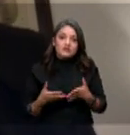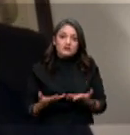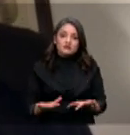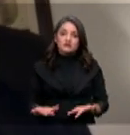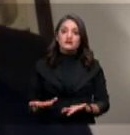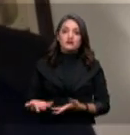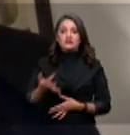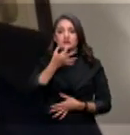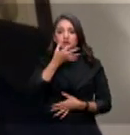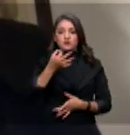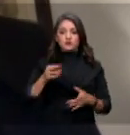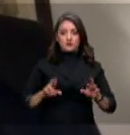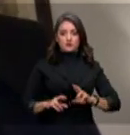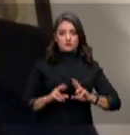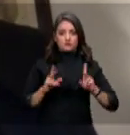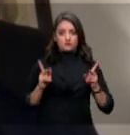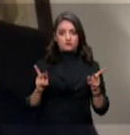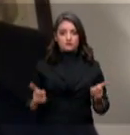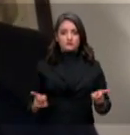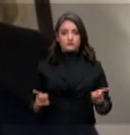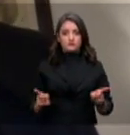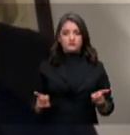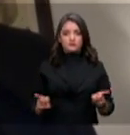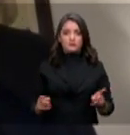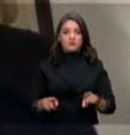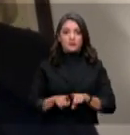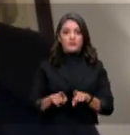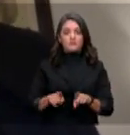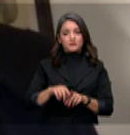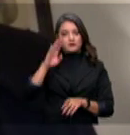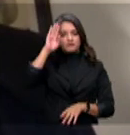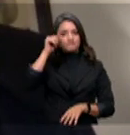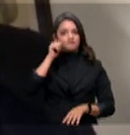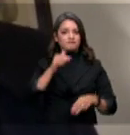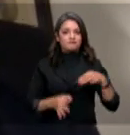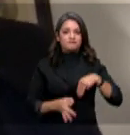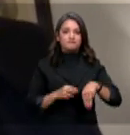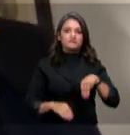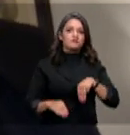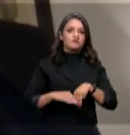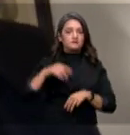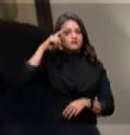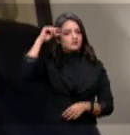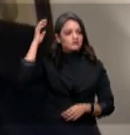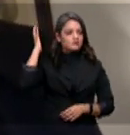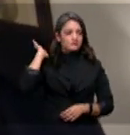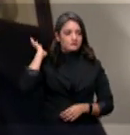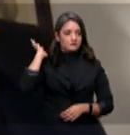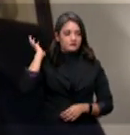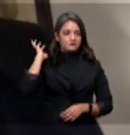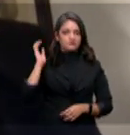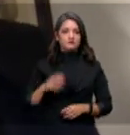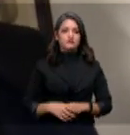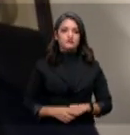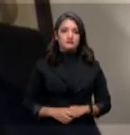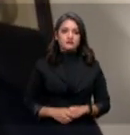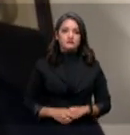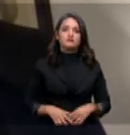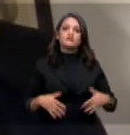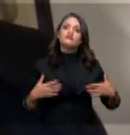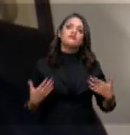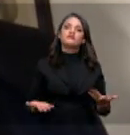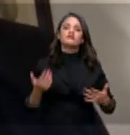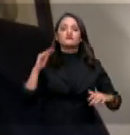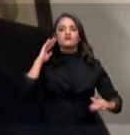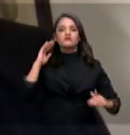em contrário de modo especial à da eminente ministra Rosa Weber, eu, aderindo à posição e